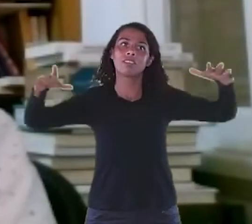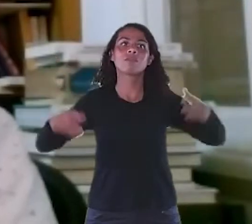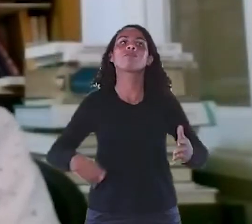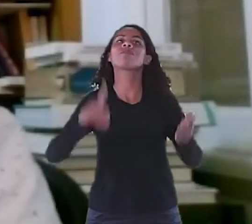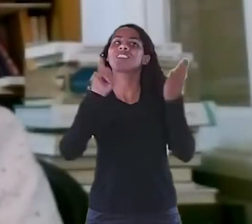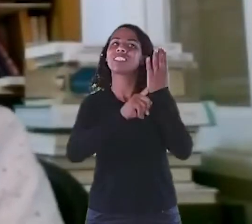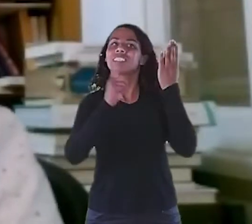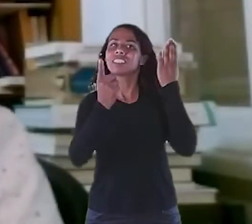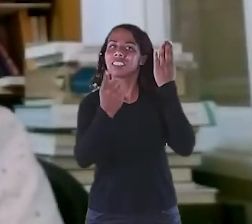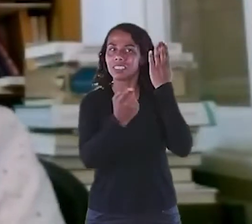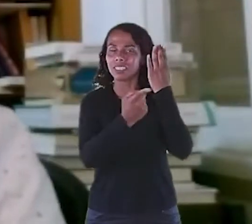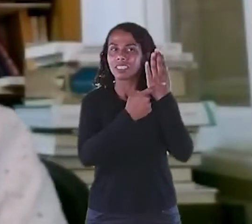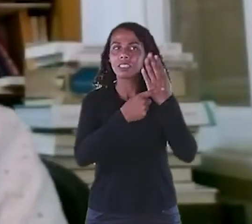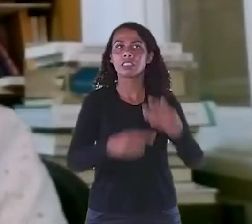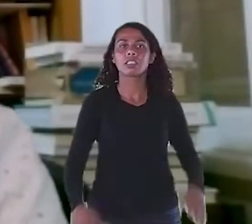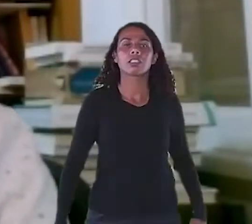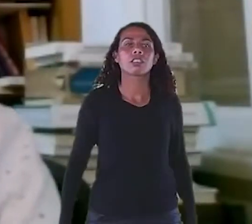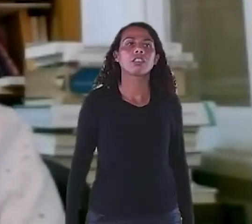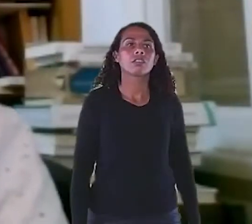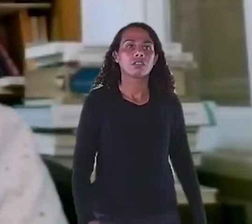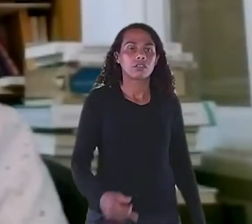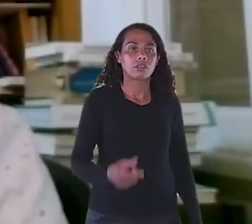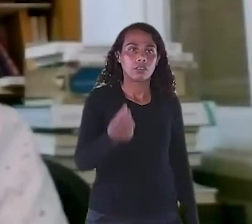65 crônicas, se não me engano,